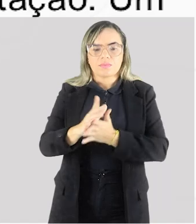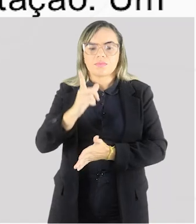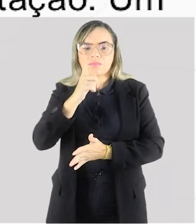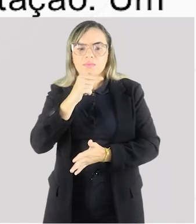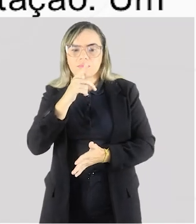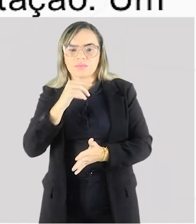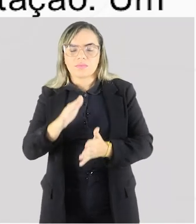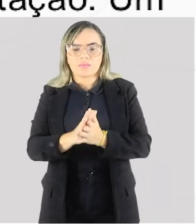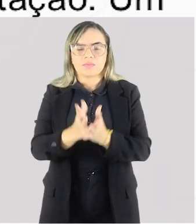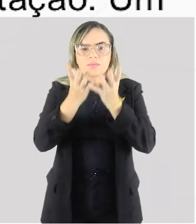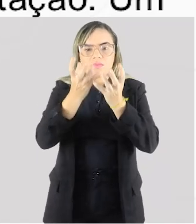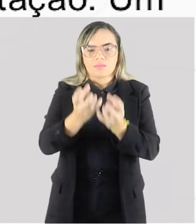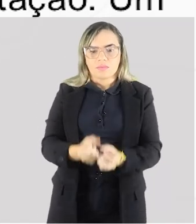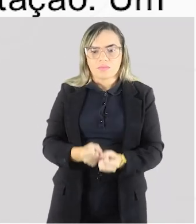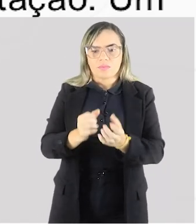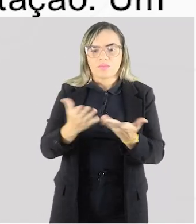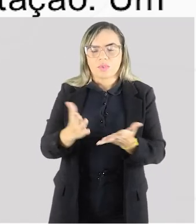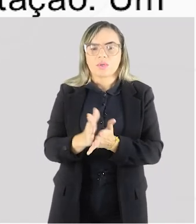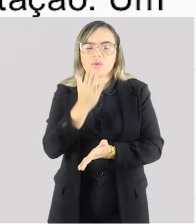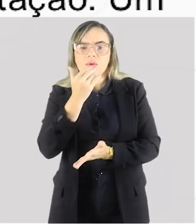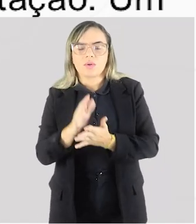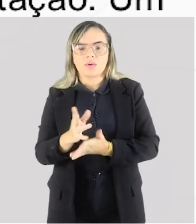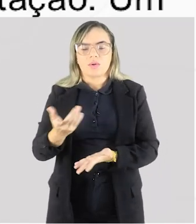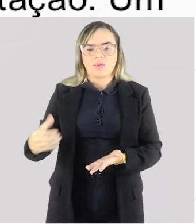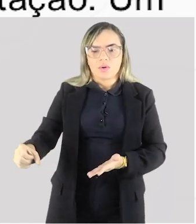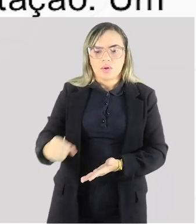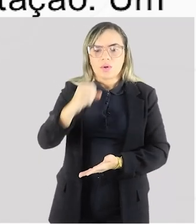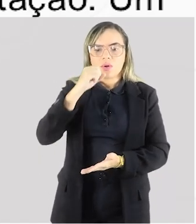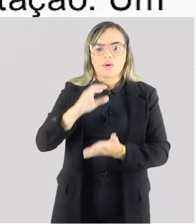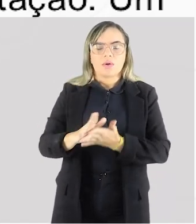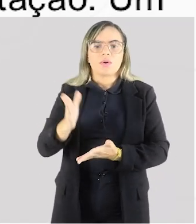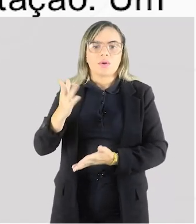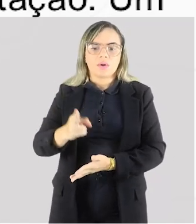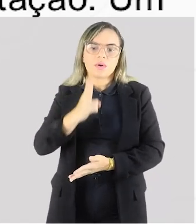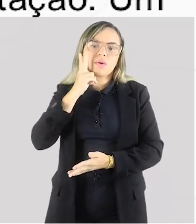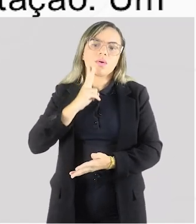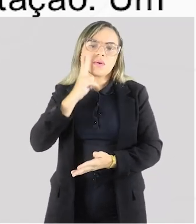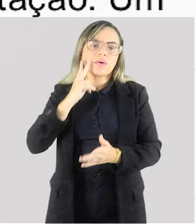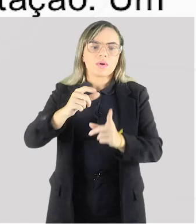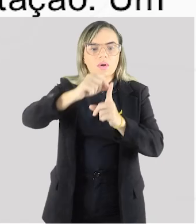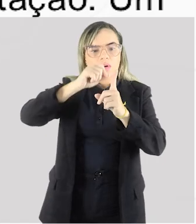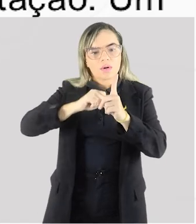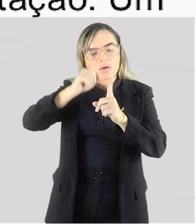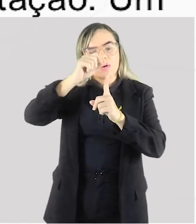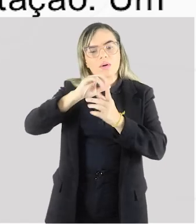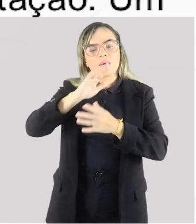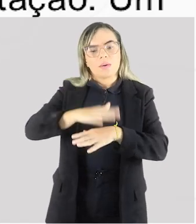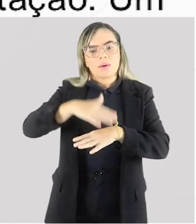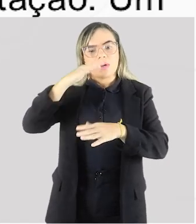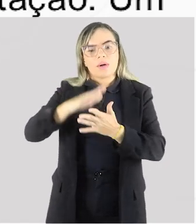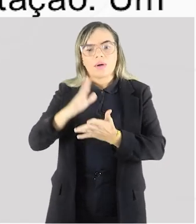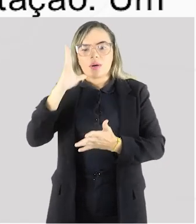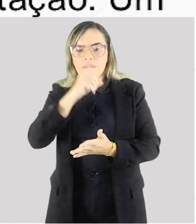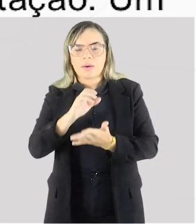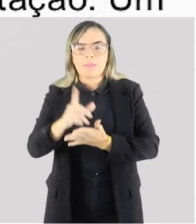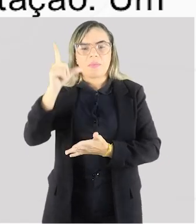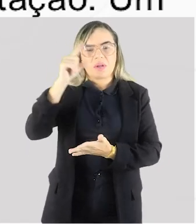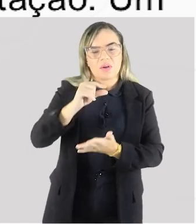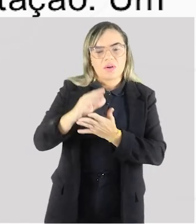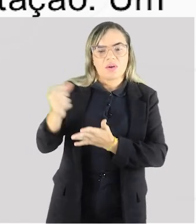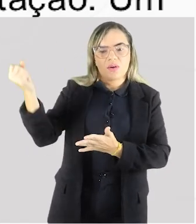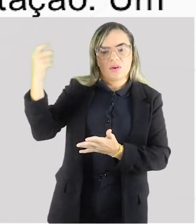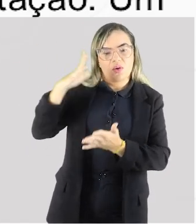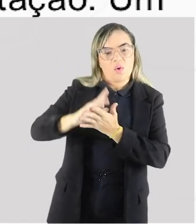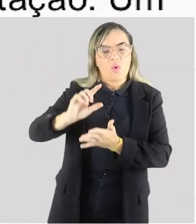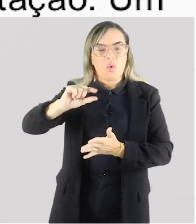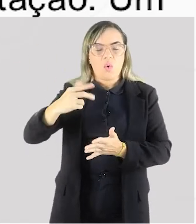resultante é filtrado e consumido como vinho. As uvas podem ser colhidas mais cedo, menor exposição ao sol, ou